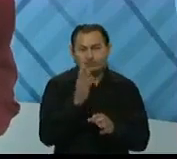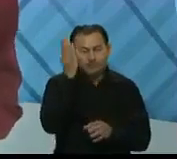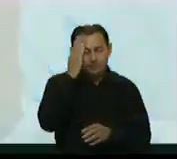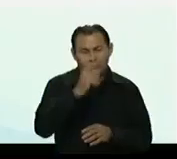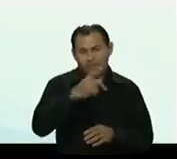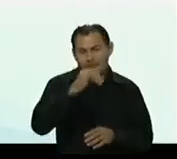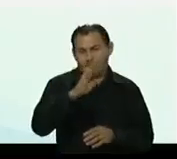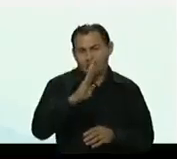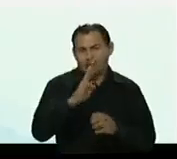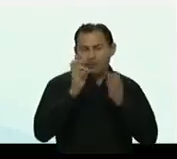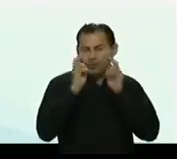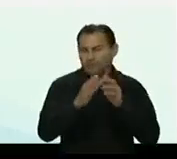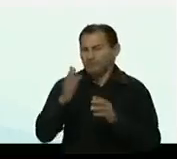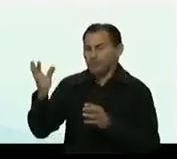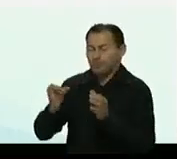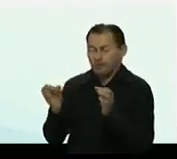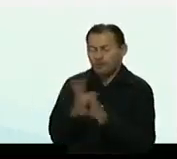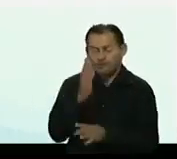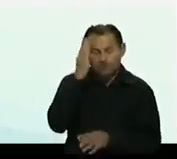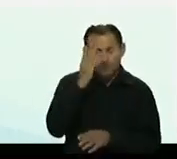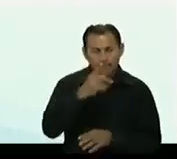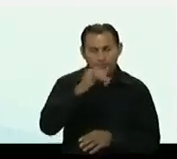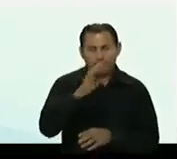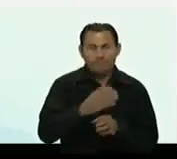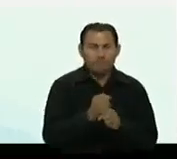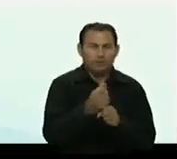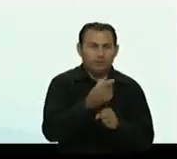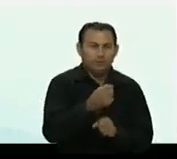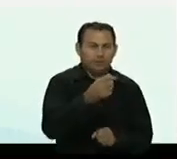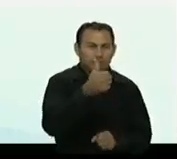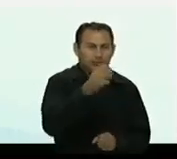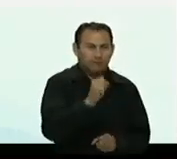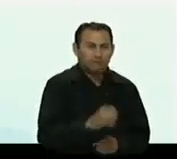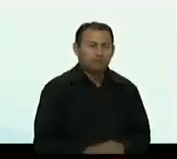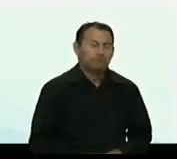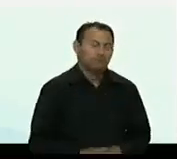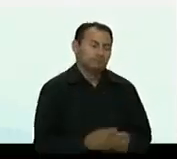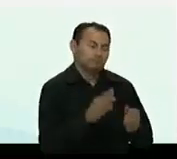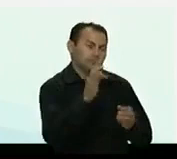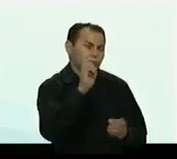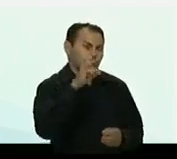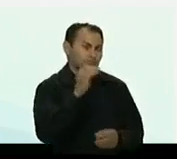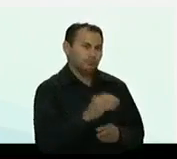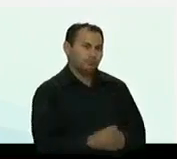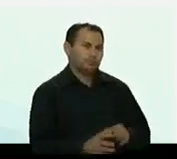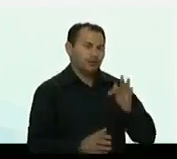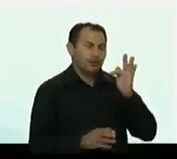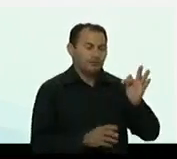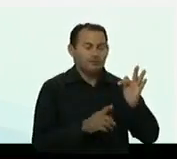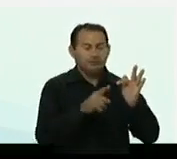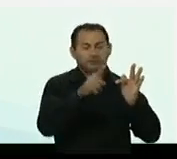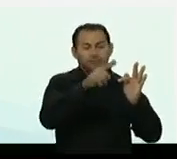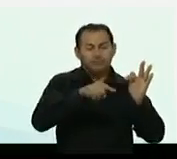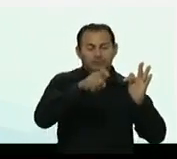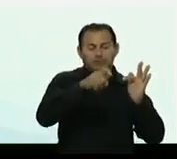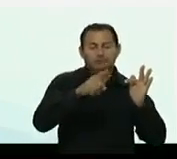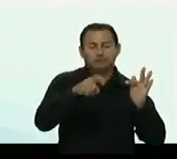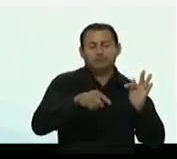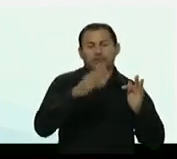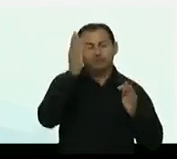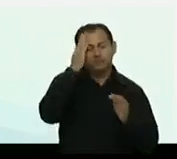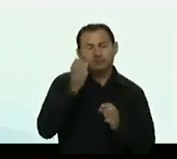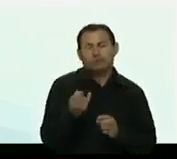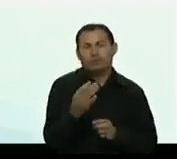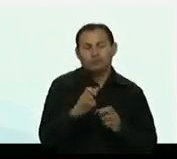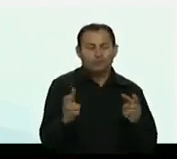Acompanhe. Então, para determinar o PIB de 2018, nós vamos empregar a seguinte função e nós temos que saber qual que será o valor do x.